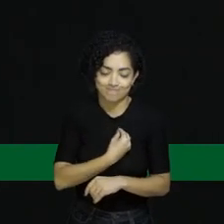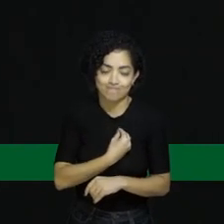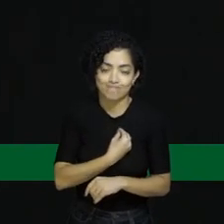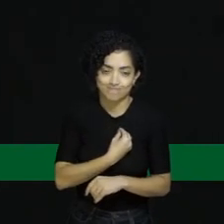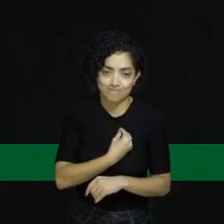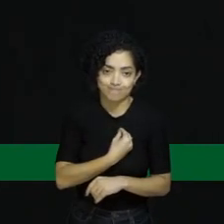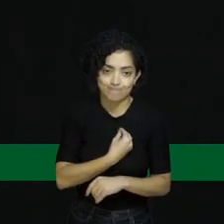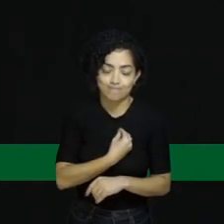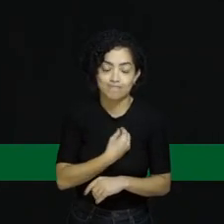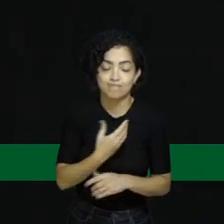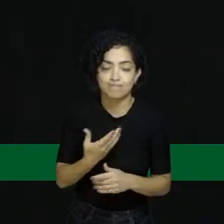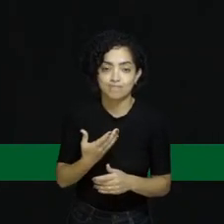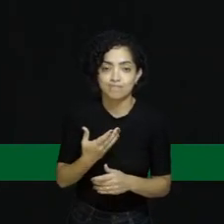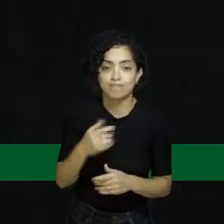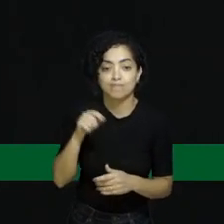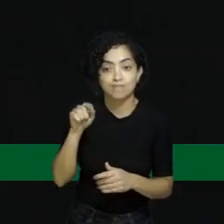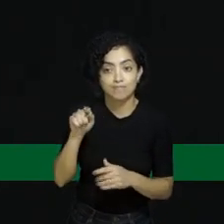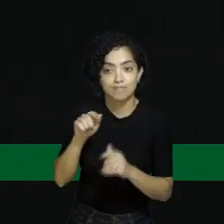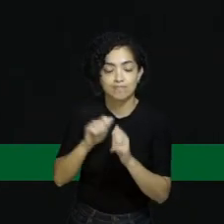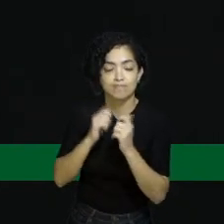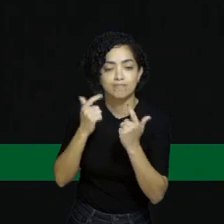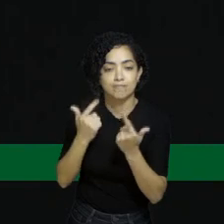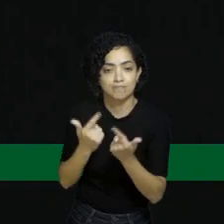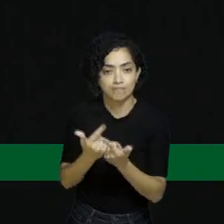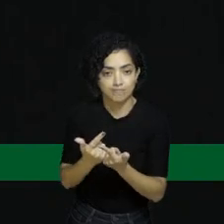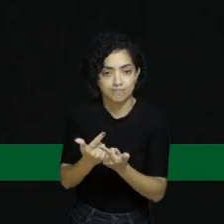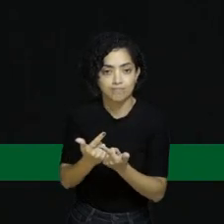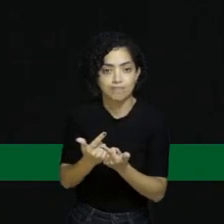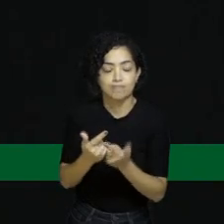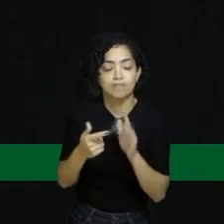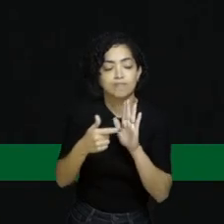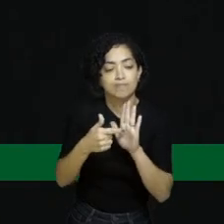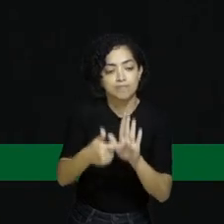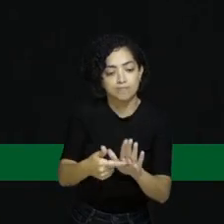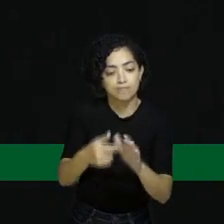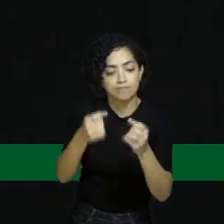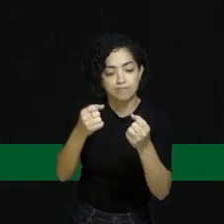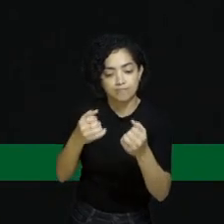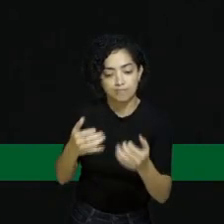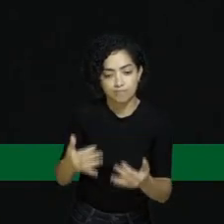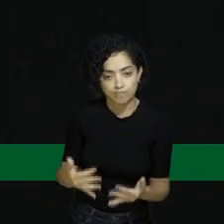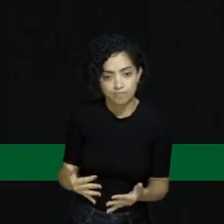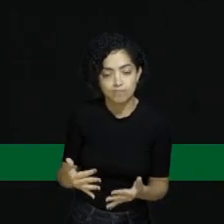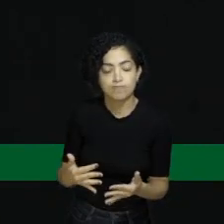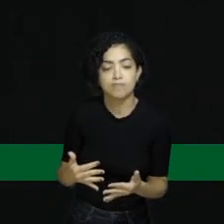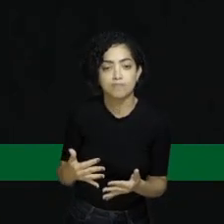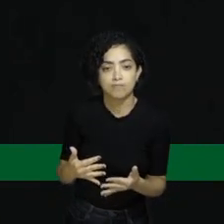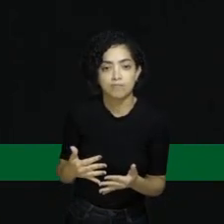for possível na Assembleia Legislativa, prestando contas, fazendo